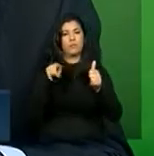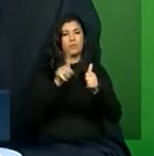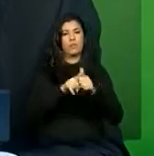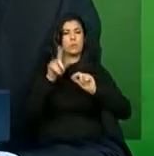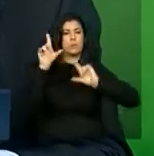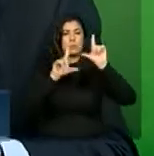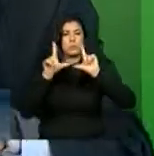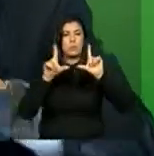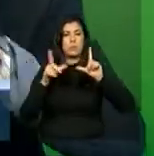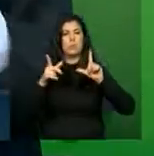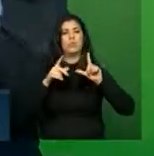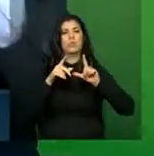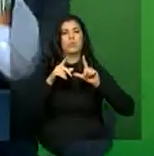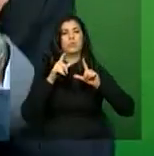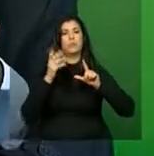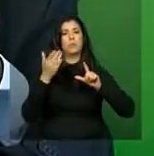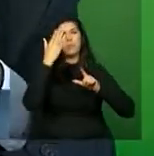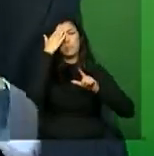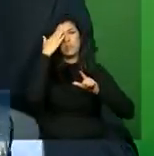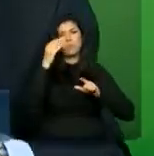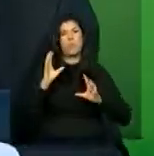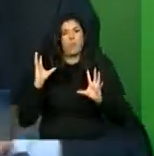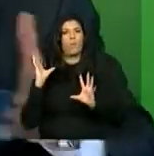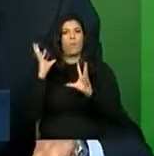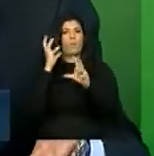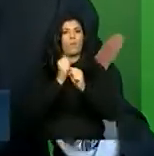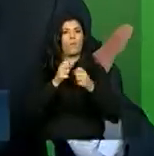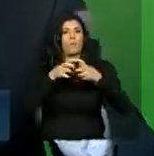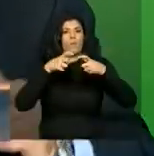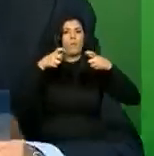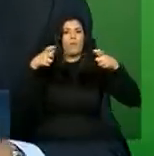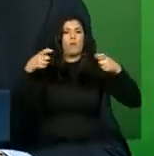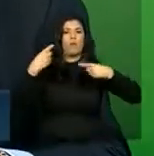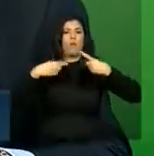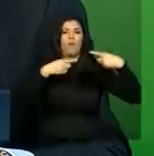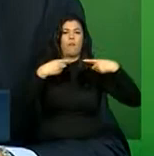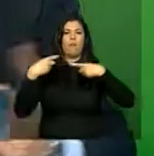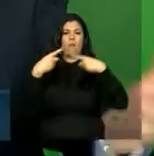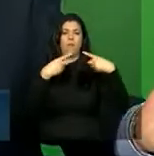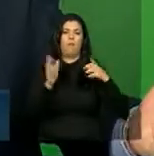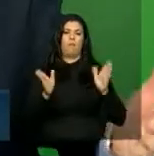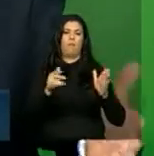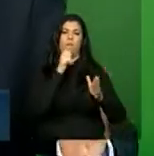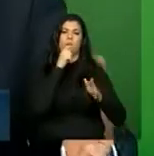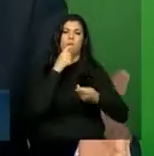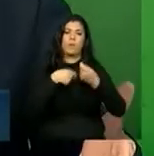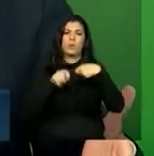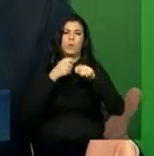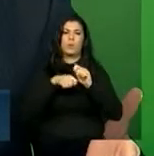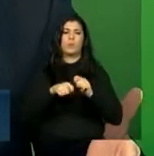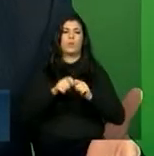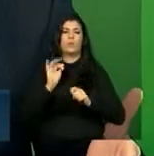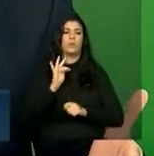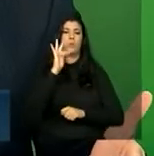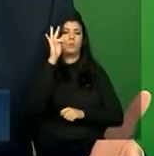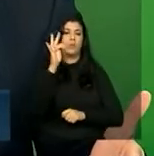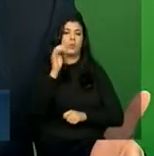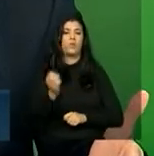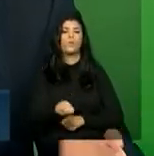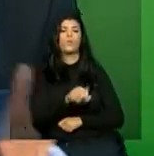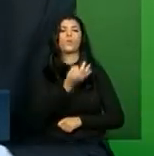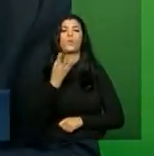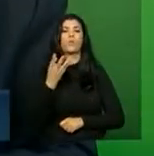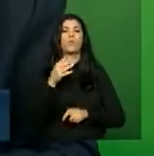uma informação do montante que está em tramitação é nessa negociação quanto